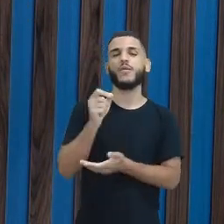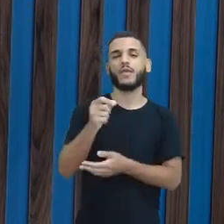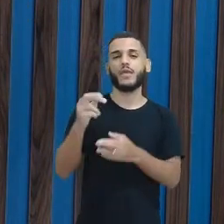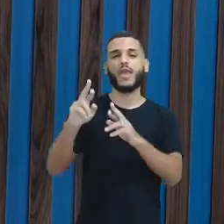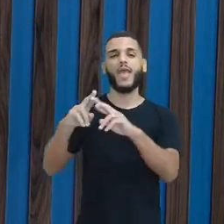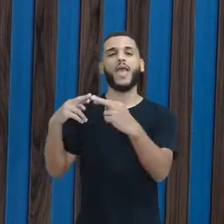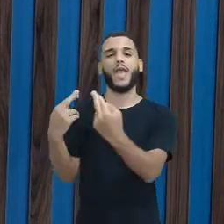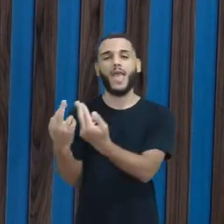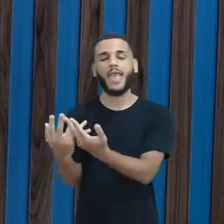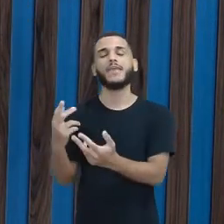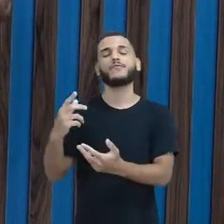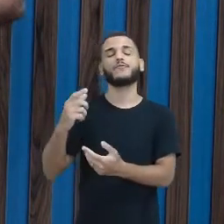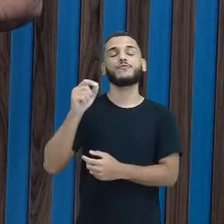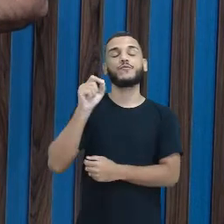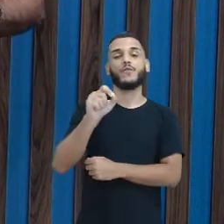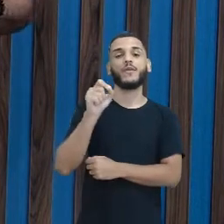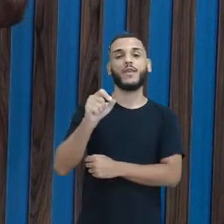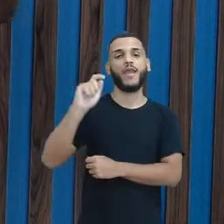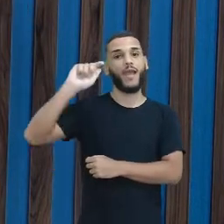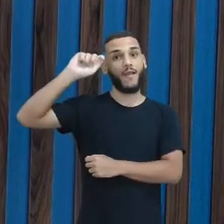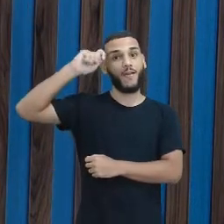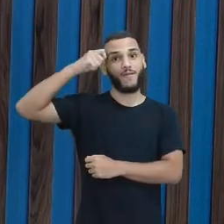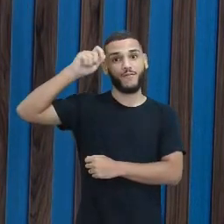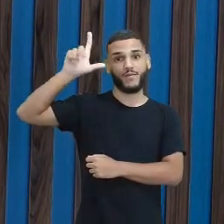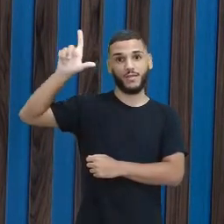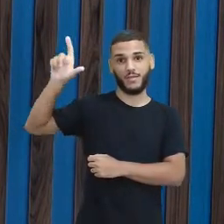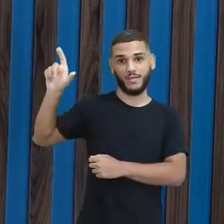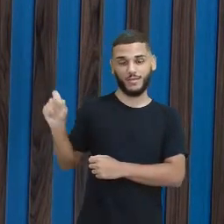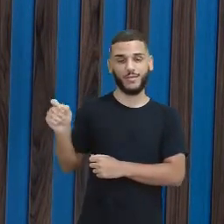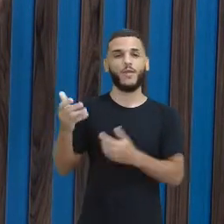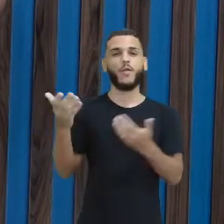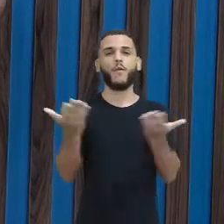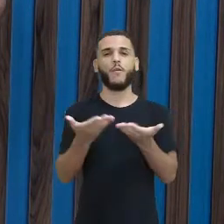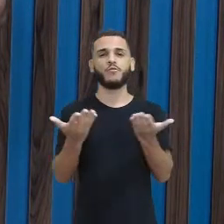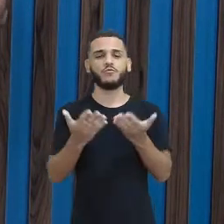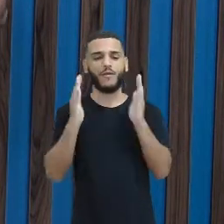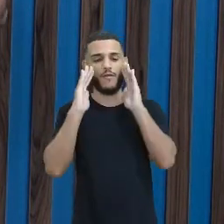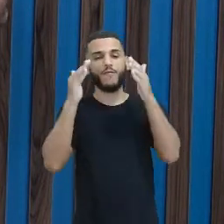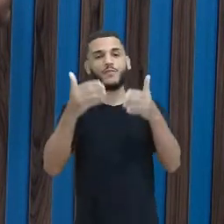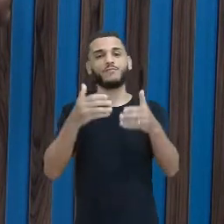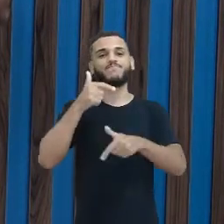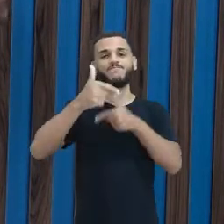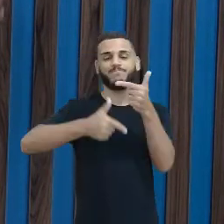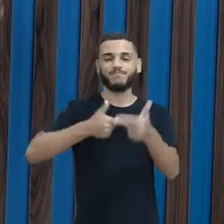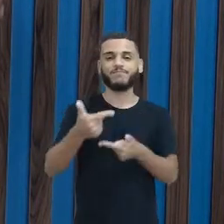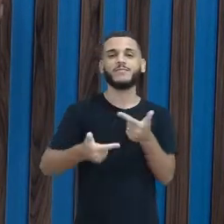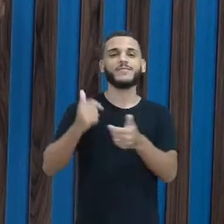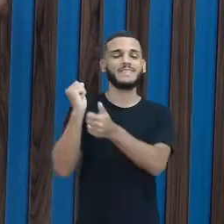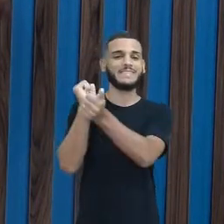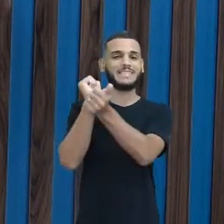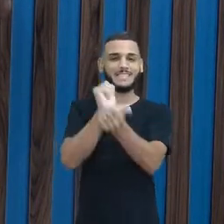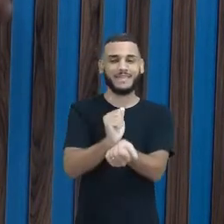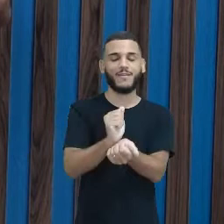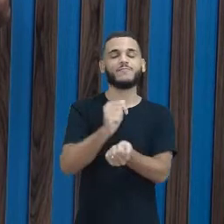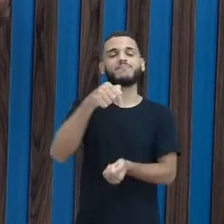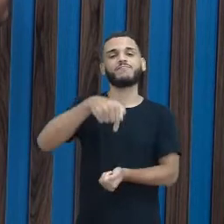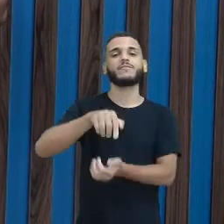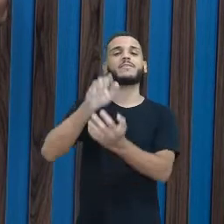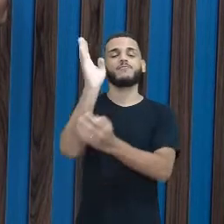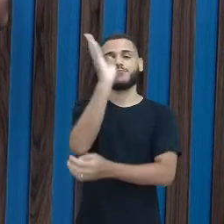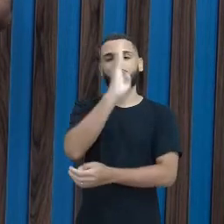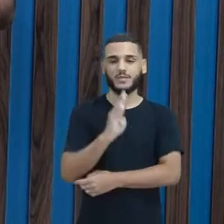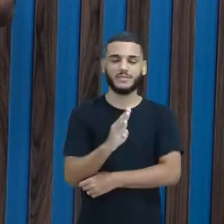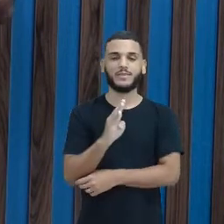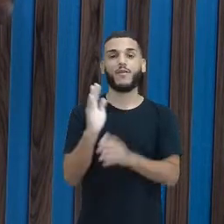e hoje nós vamos falar um pouco sobre o trabalho escravo no Brasil e no Recife, puxando a